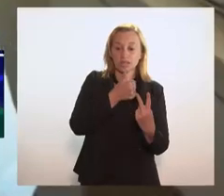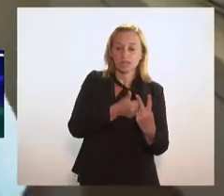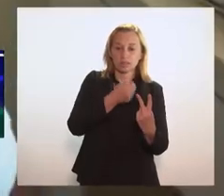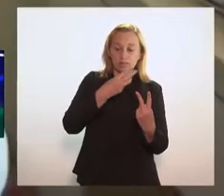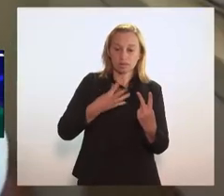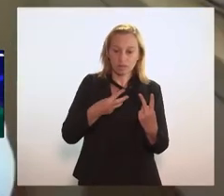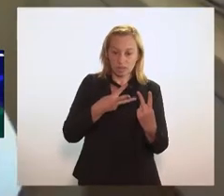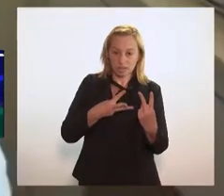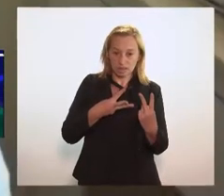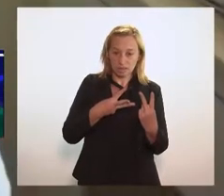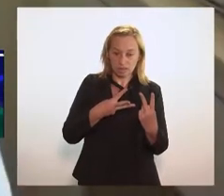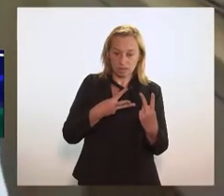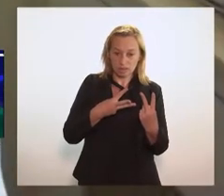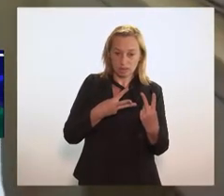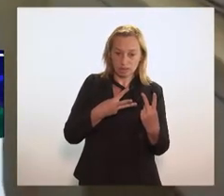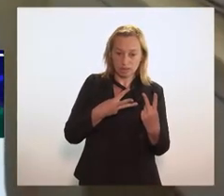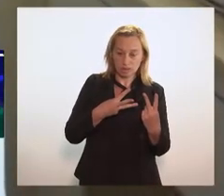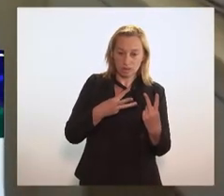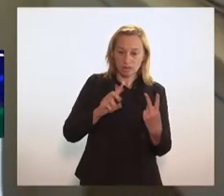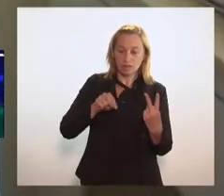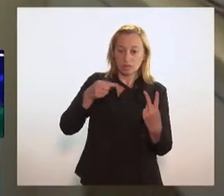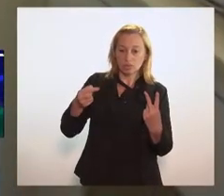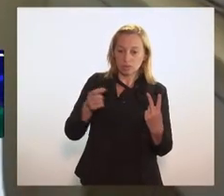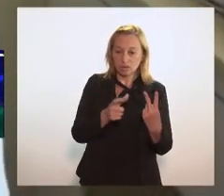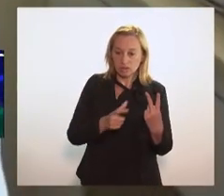é para cola de outras unidades da